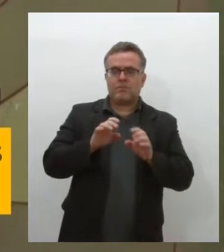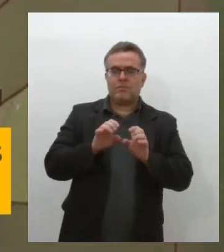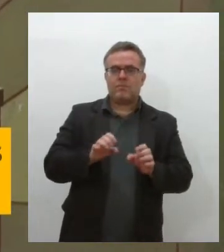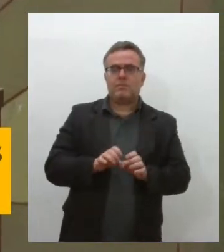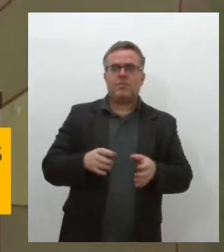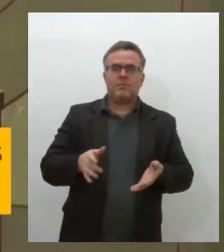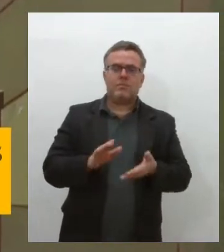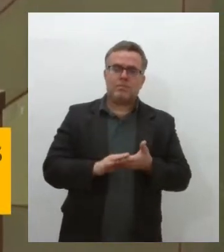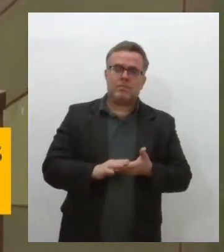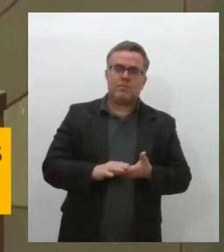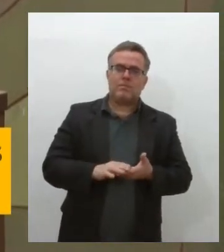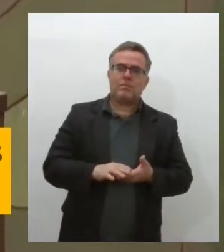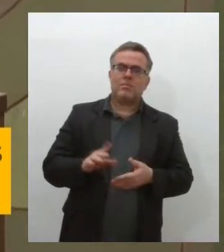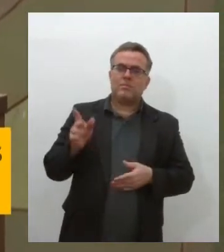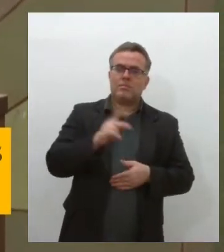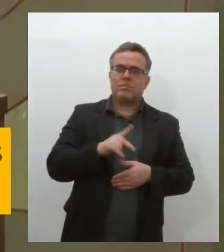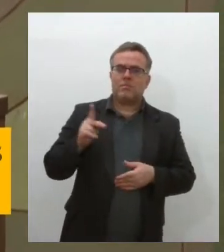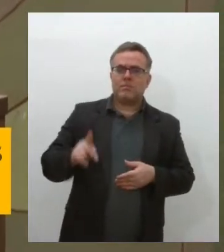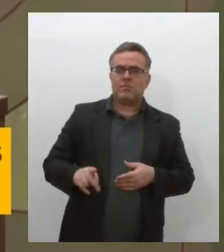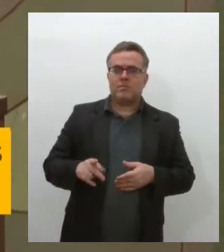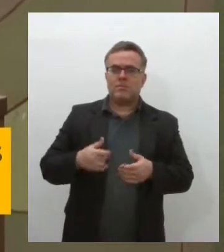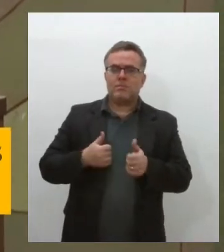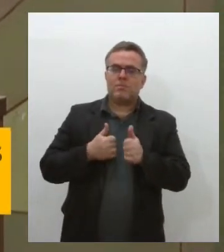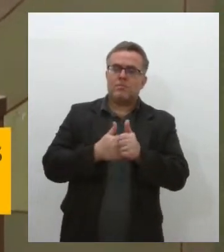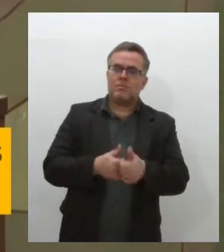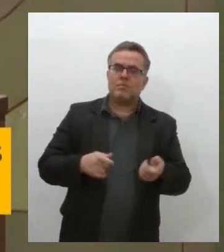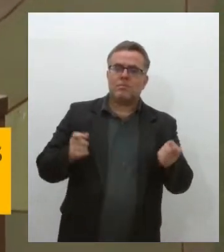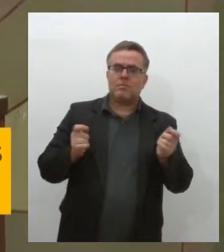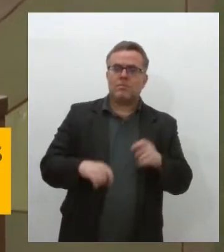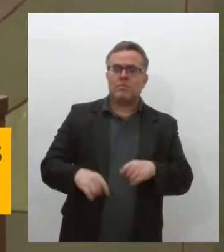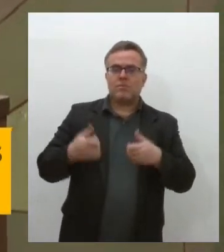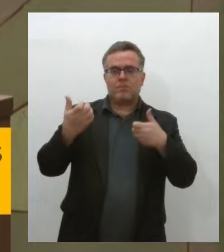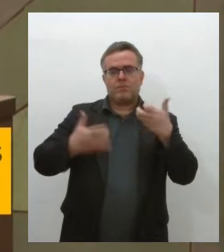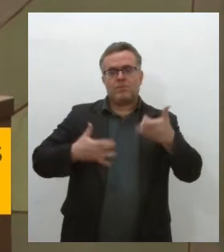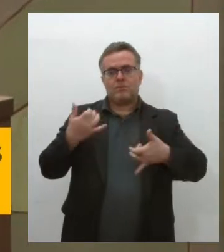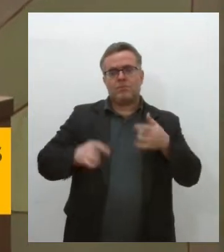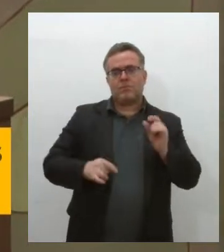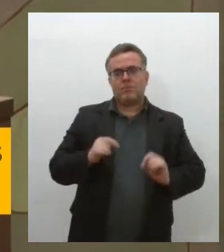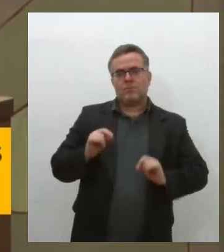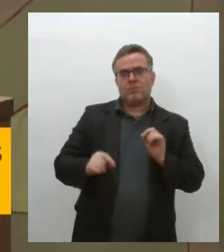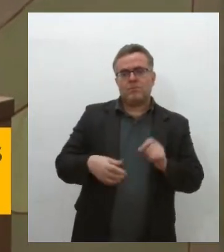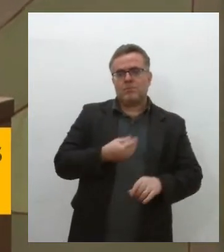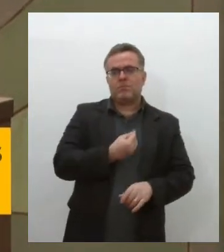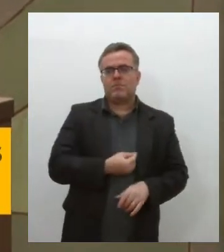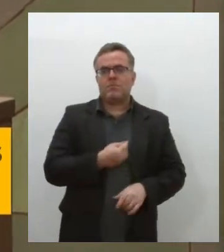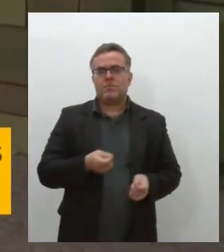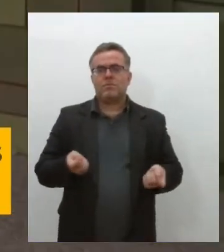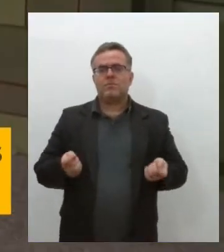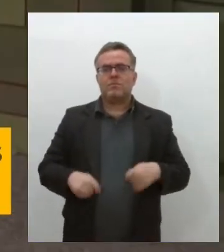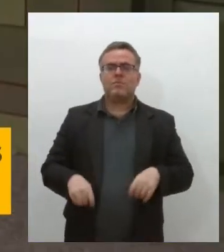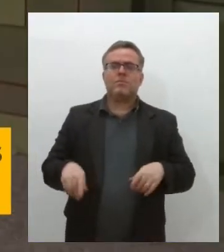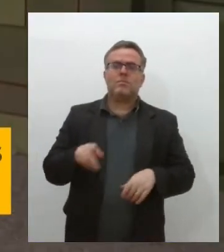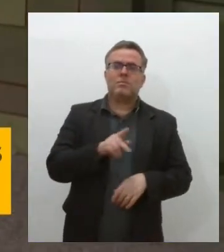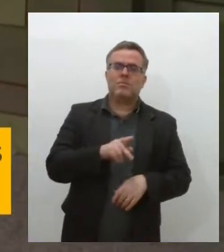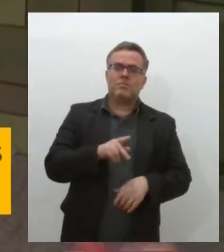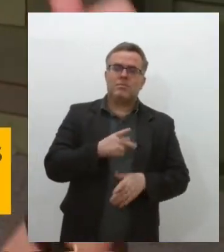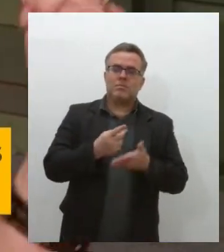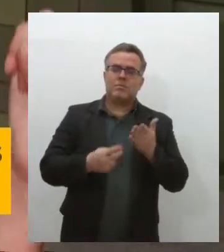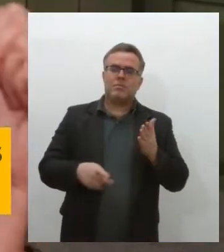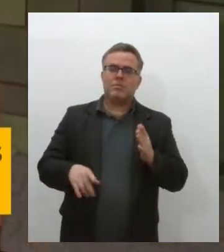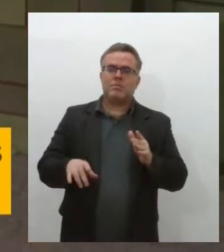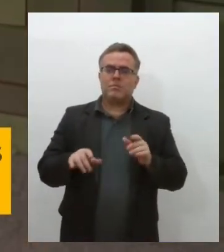acompanhou os alunos falou da reflexão proporcionada a eles através da participação nos projetos da LESE. Nós resolvemos,